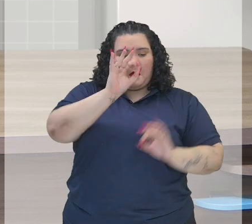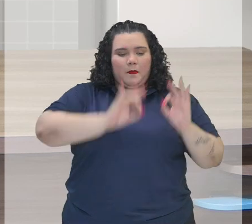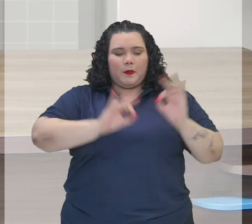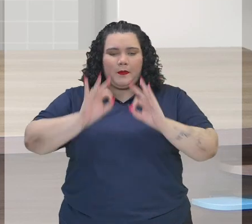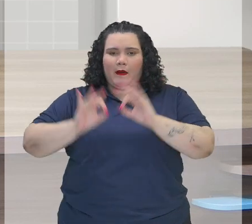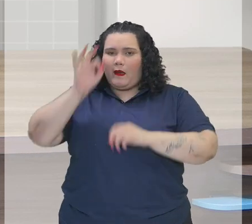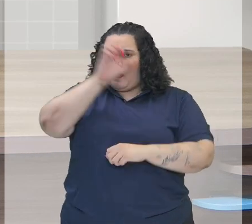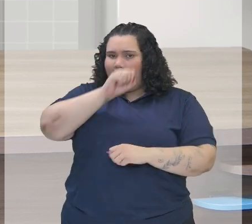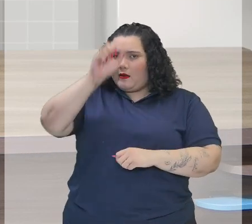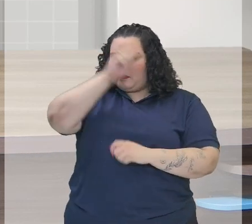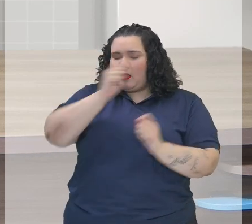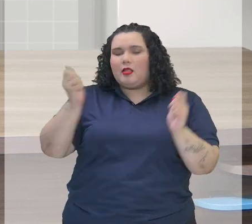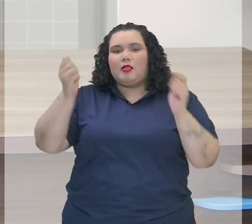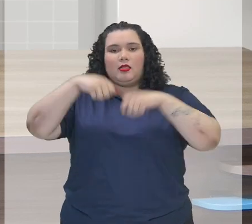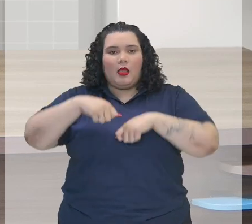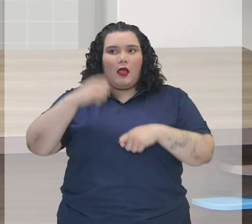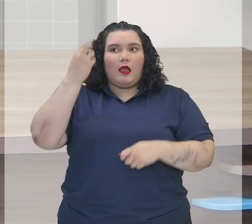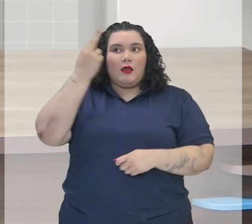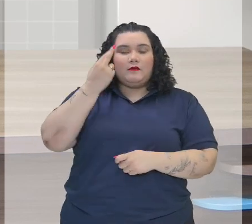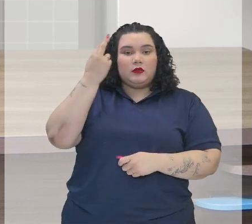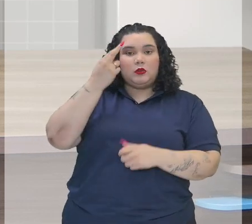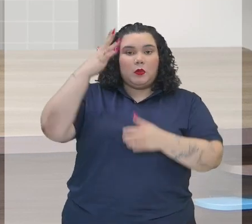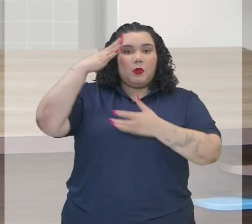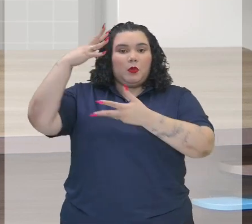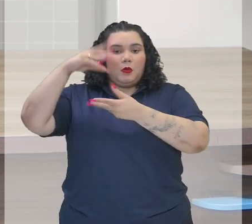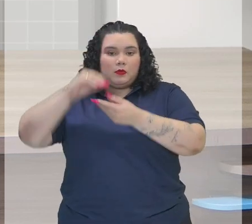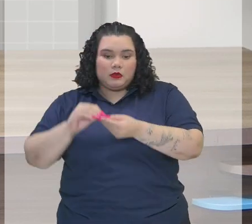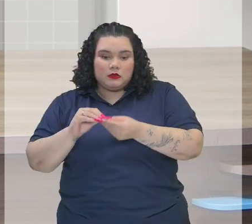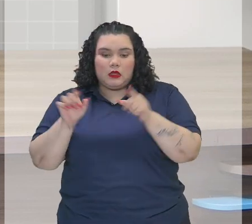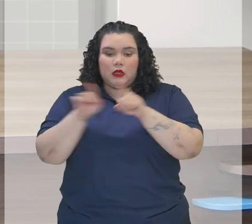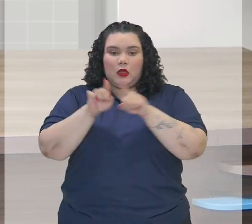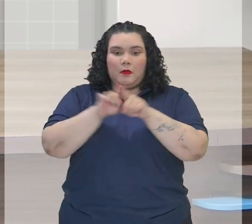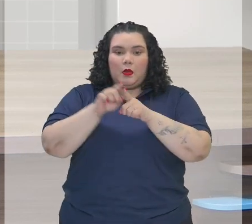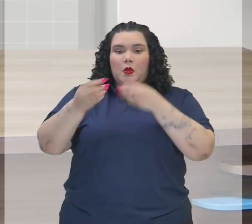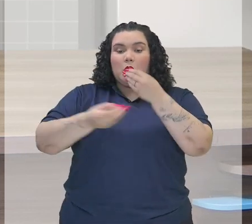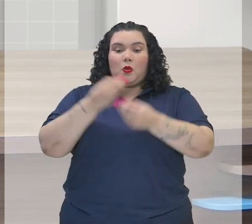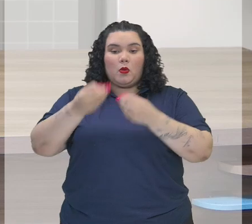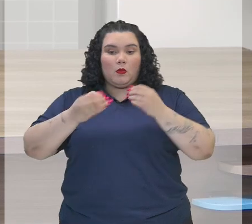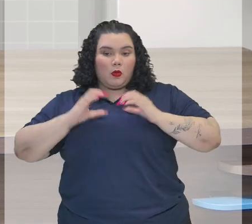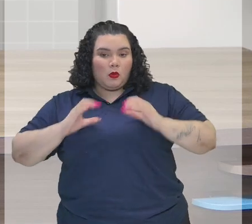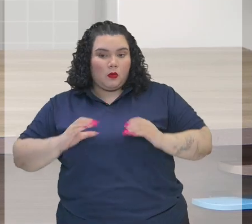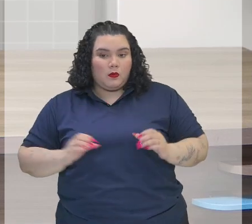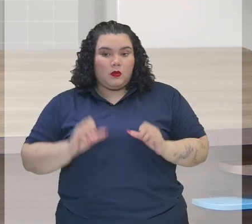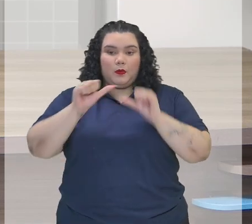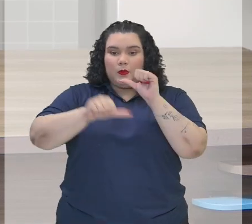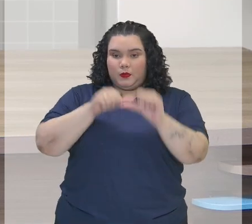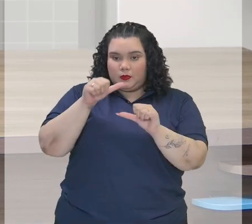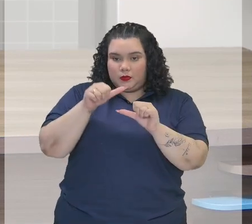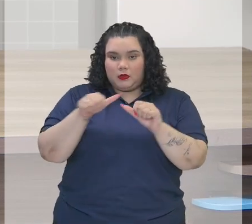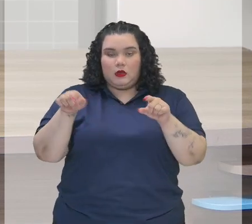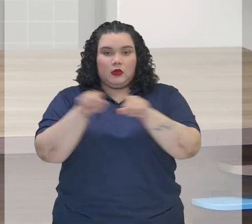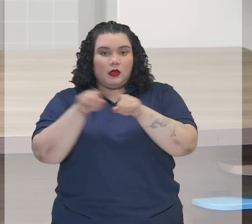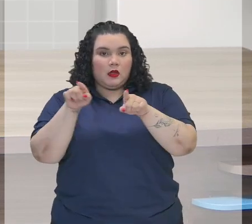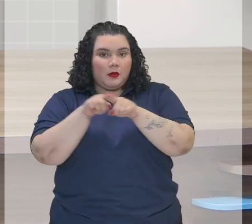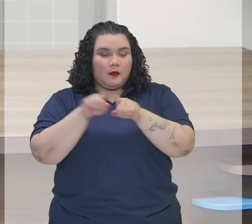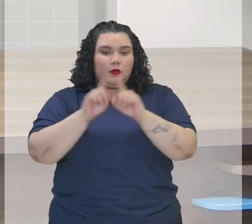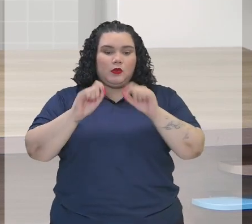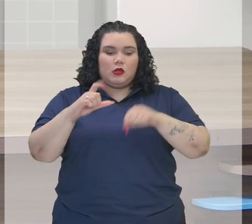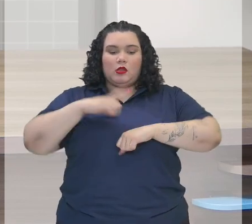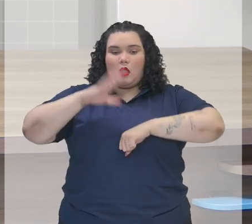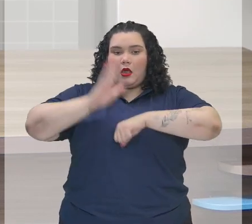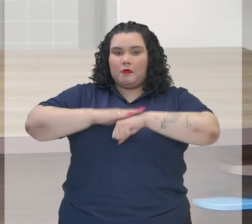aprendizagem, possam refletir, mudar o seu comportamento e ter como benefício, né, a sua autonomia